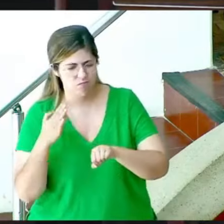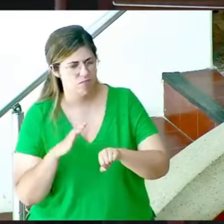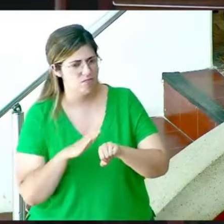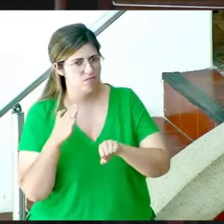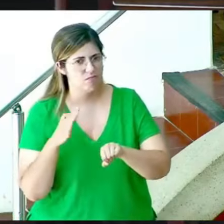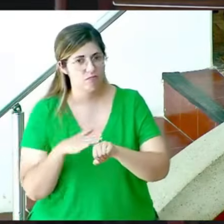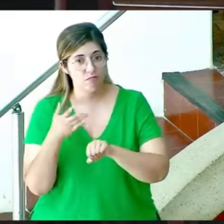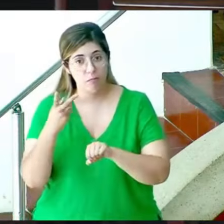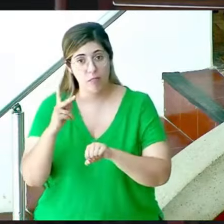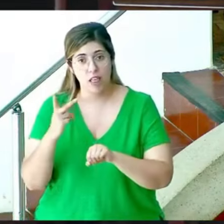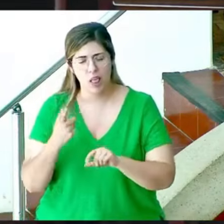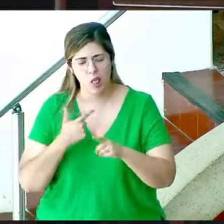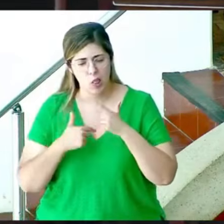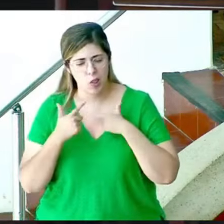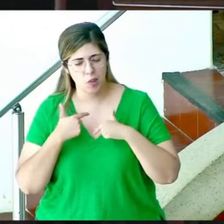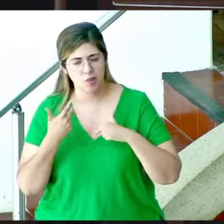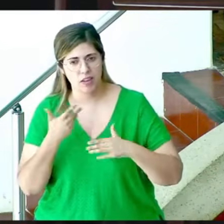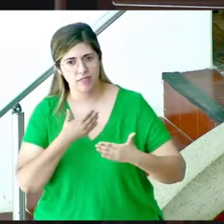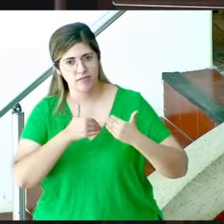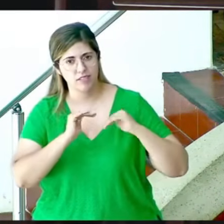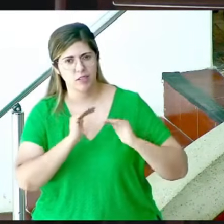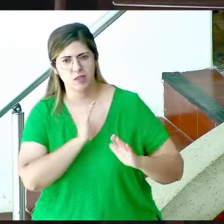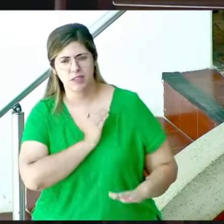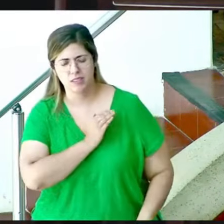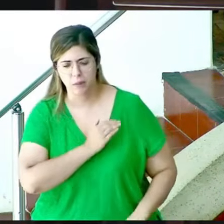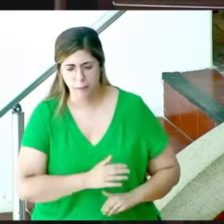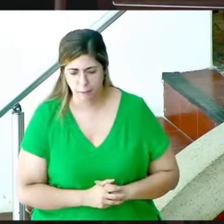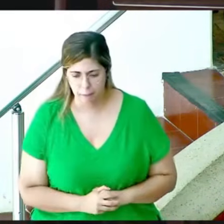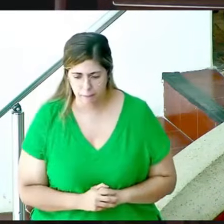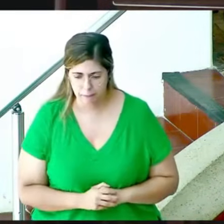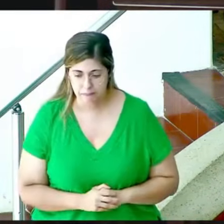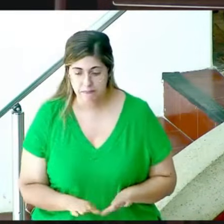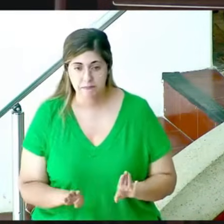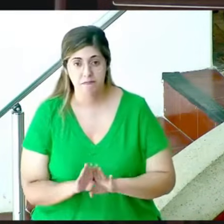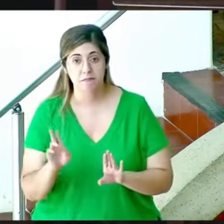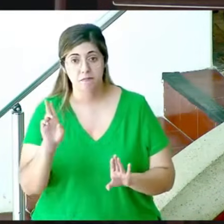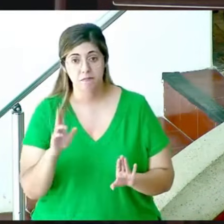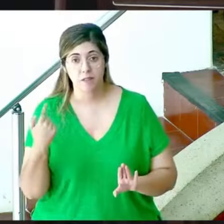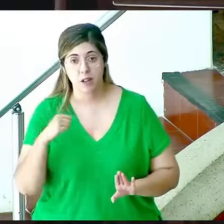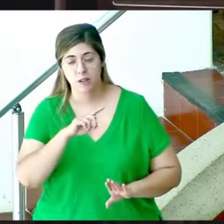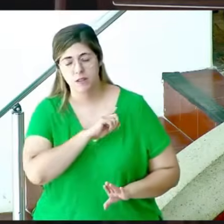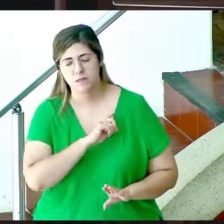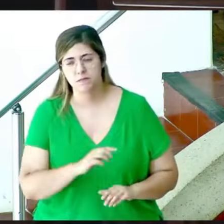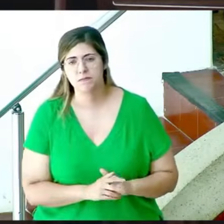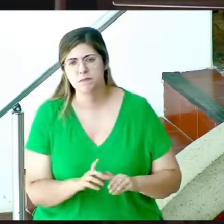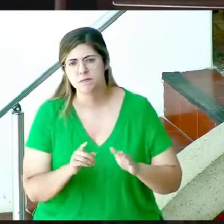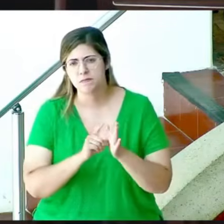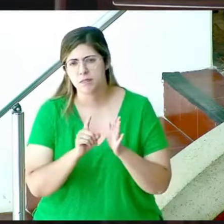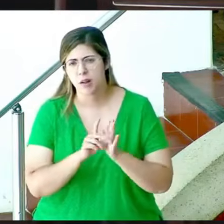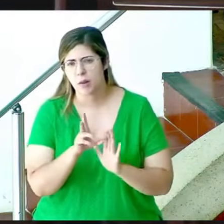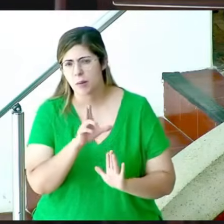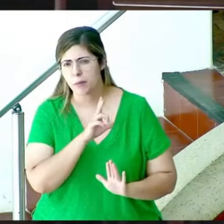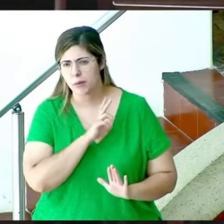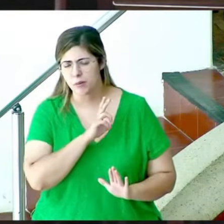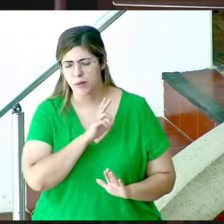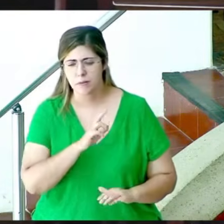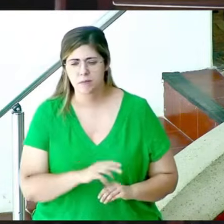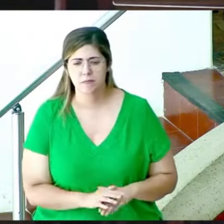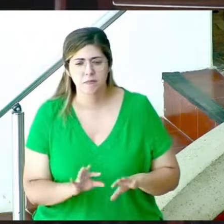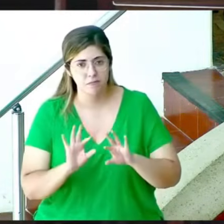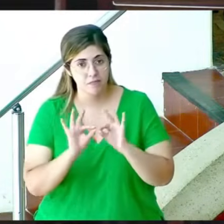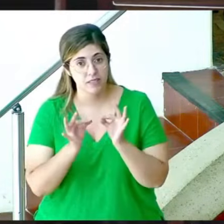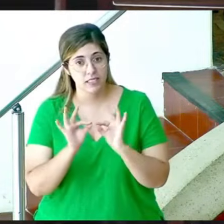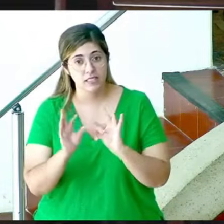a sua essência não fosse forte, ela não ia fazer muita coisa. E é aí que eu trago essa aplicação para nós. Meus irmãos, uma pergunta simples, mas me